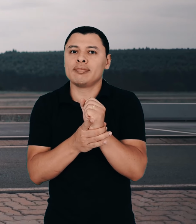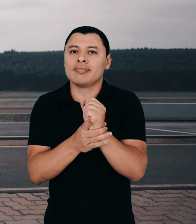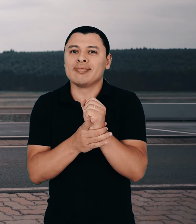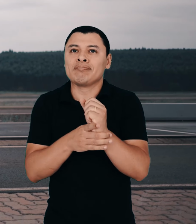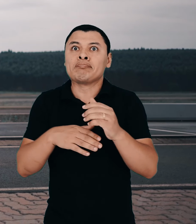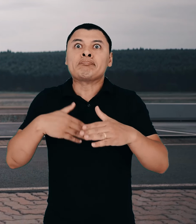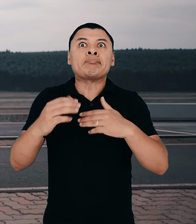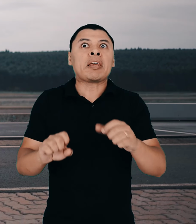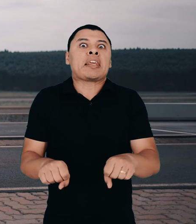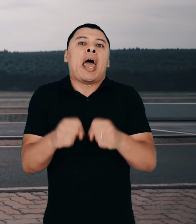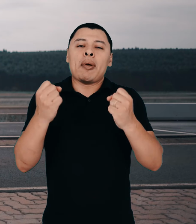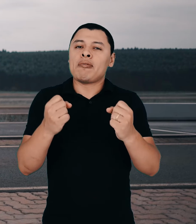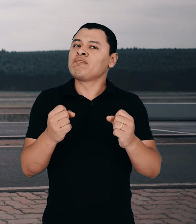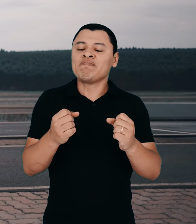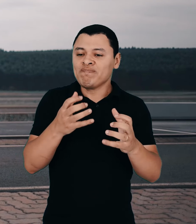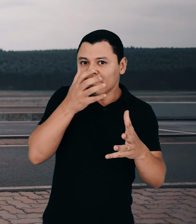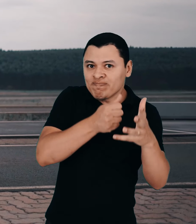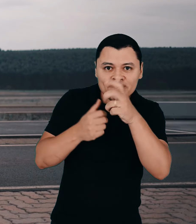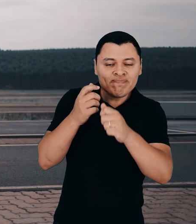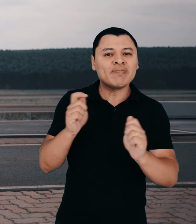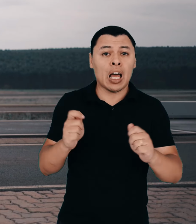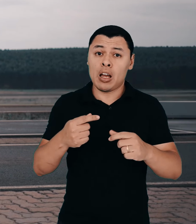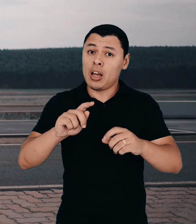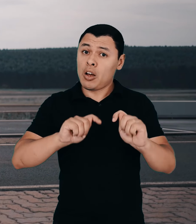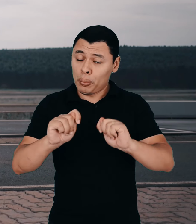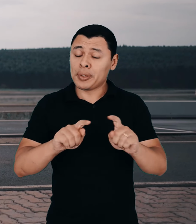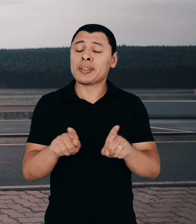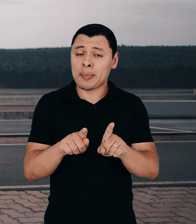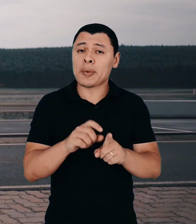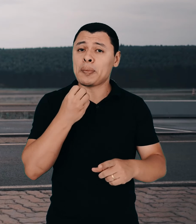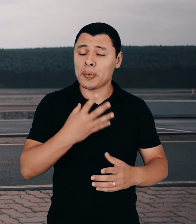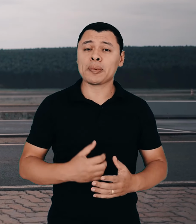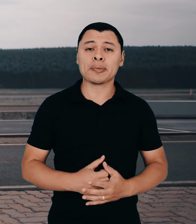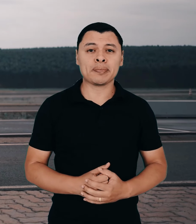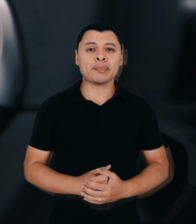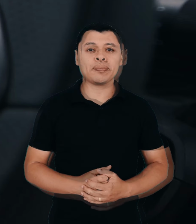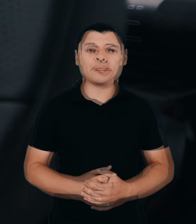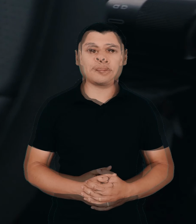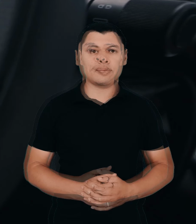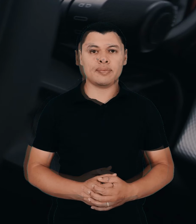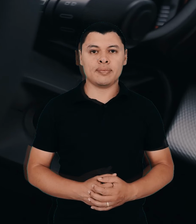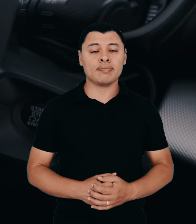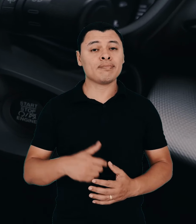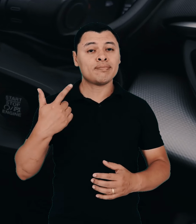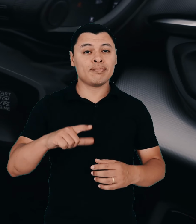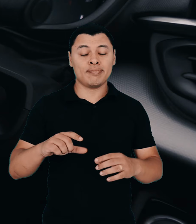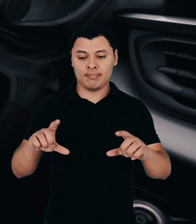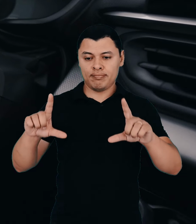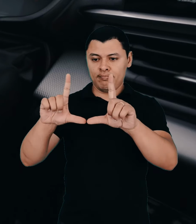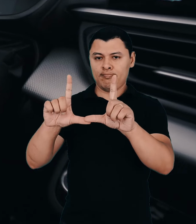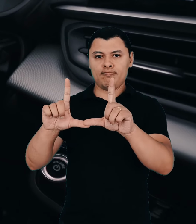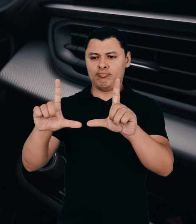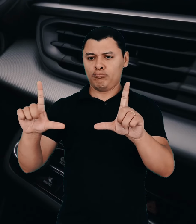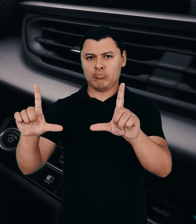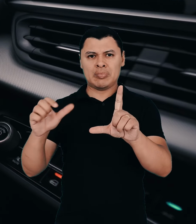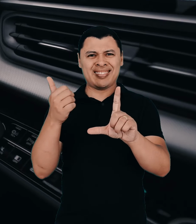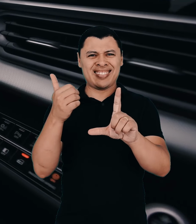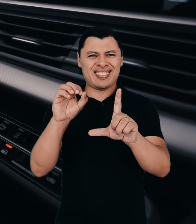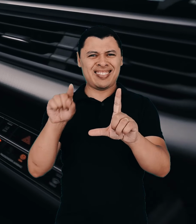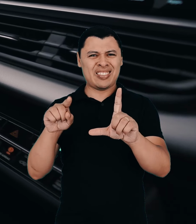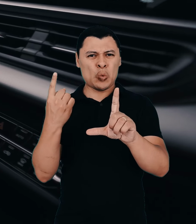na prática, pessoal, além dessa parte de performance e economia, um sistema como esse acaba ajudando a proteger o motor. Sistema de infotainment 10,1